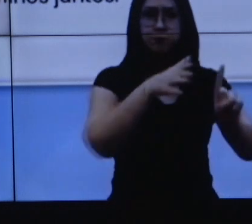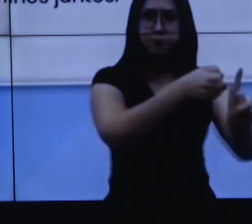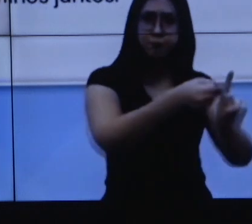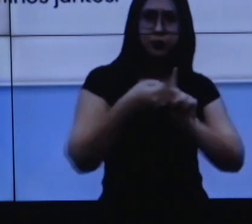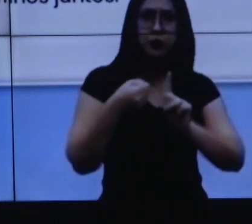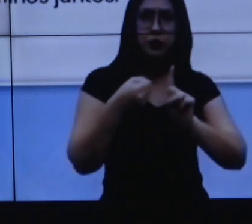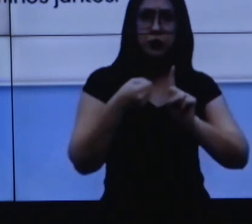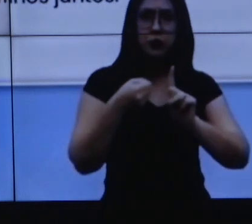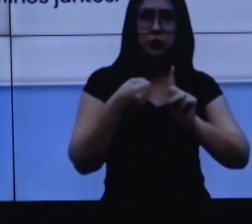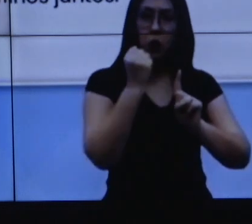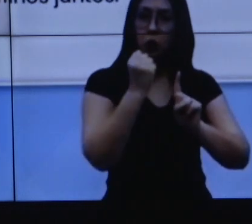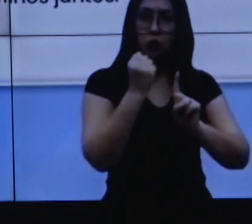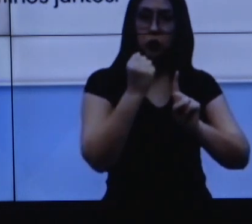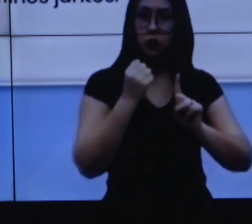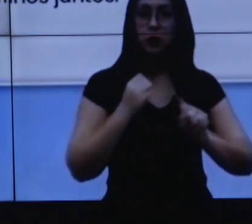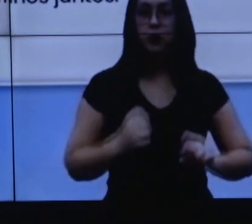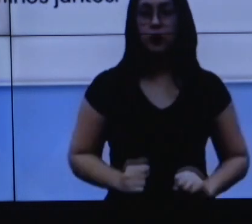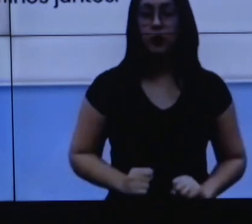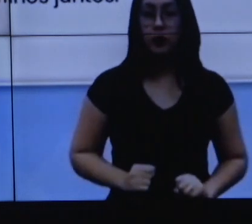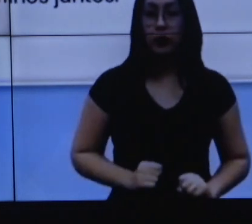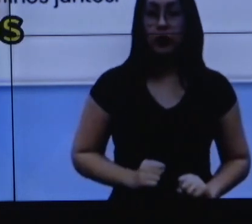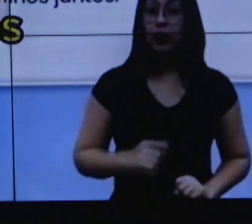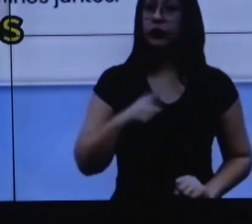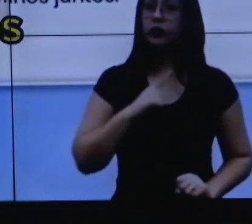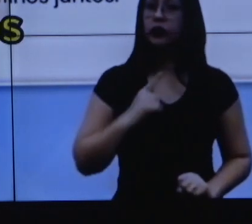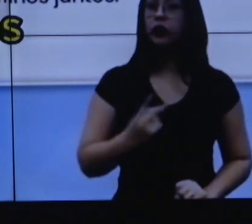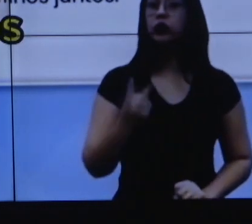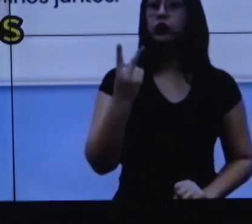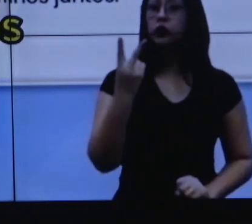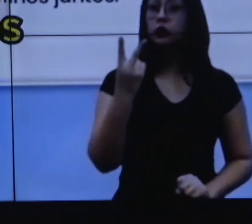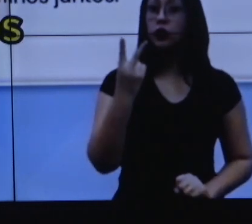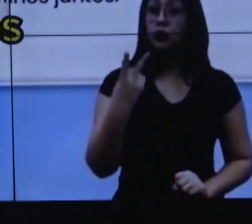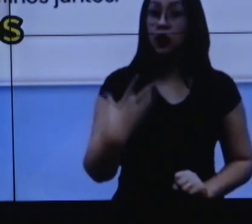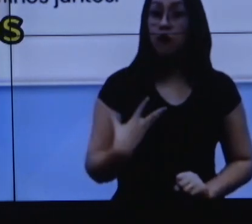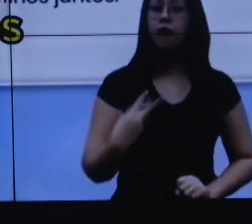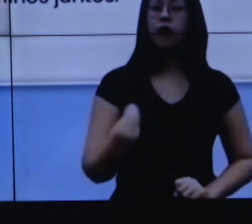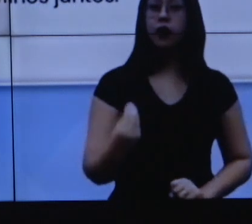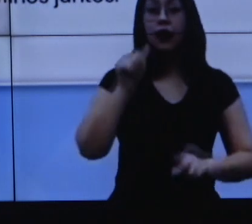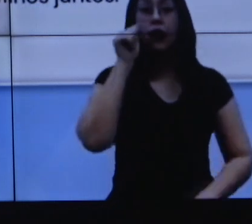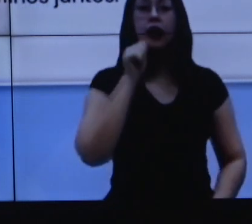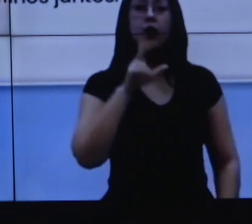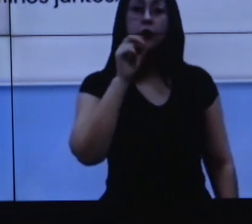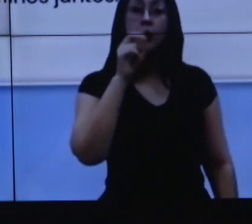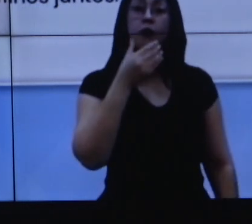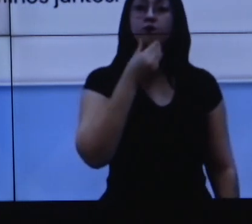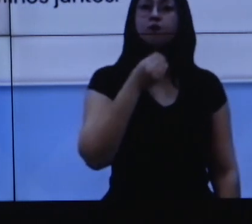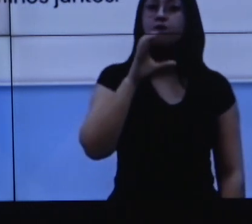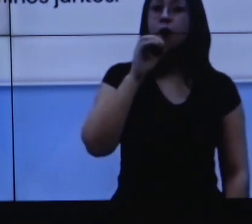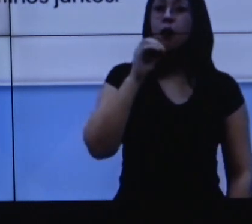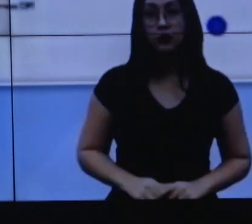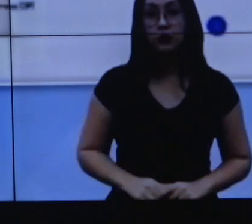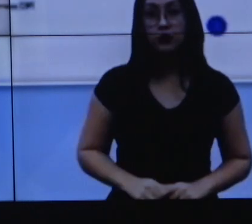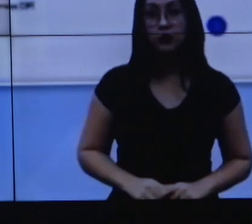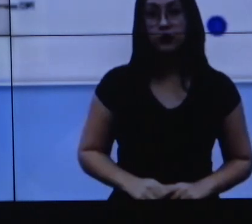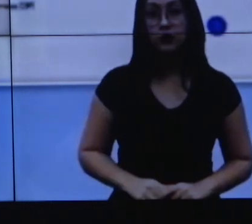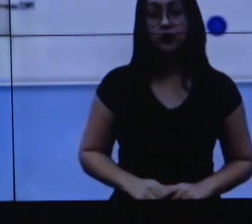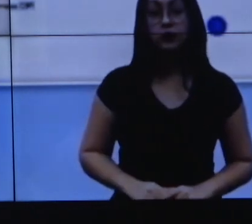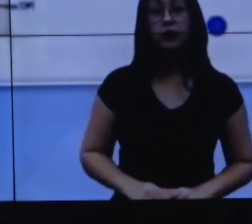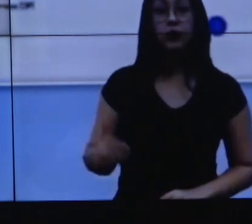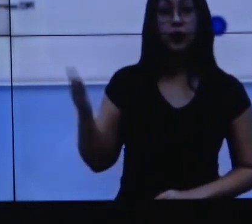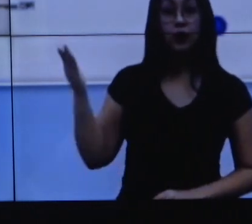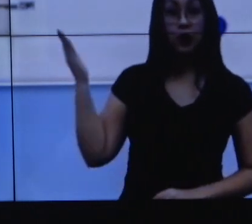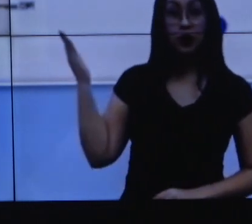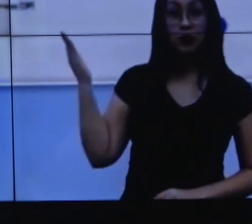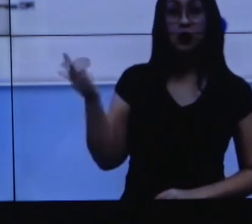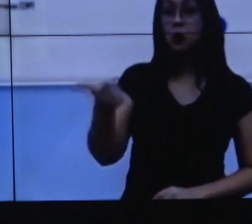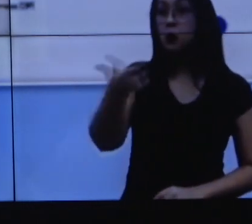lá sumiu com o corpo. Tem 2 filhos, os 2 filhos moram com avós, mora no Eugênio de Mello. Essa é uma